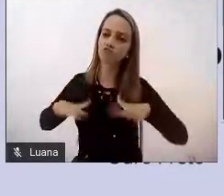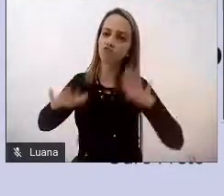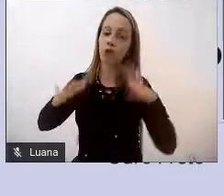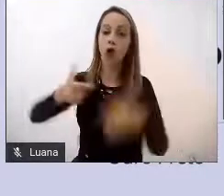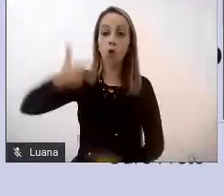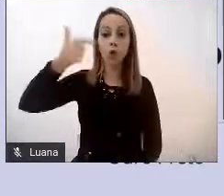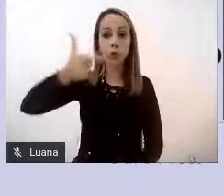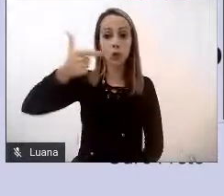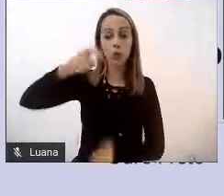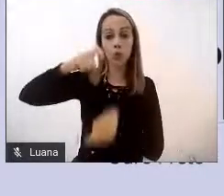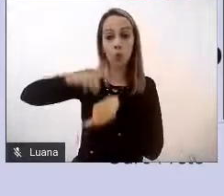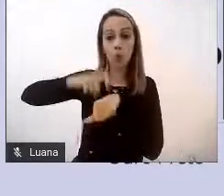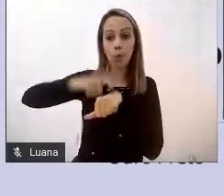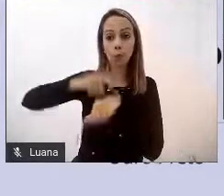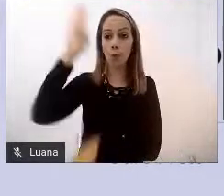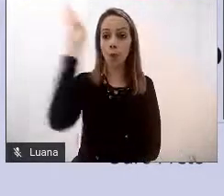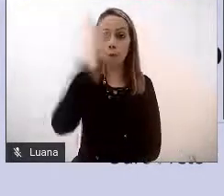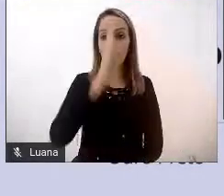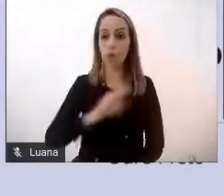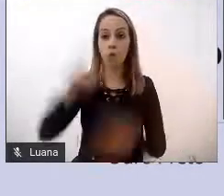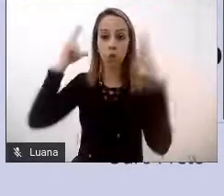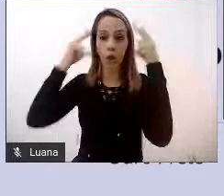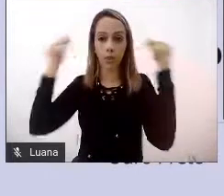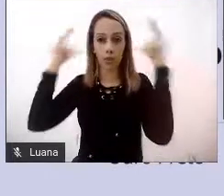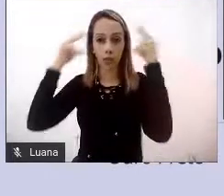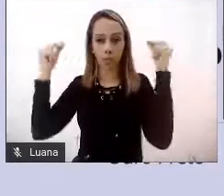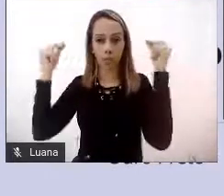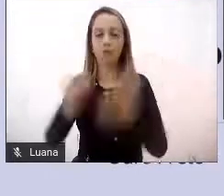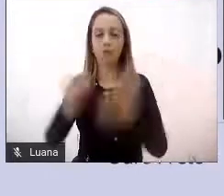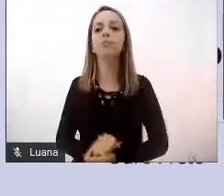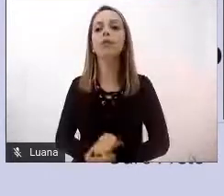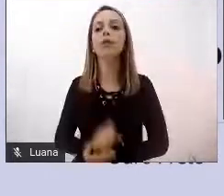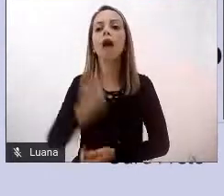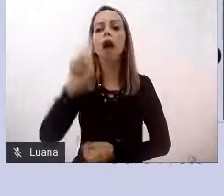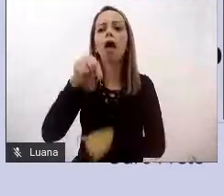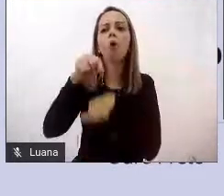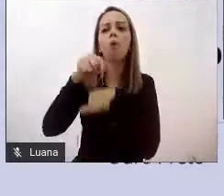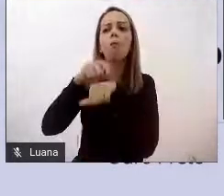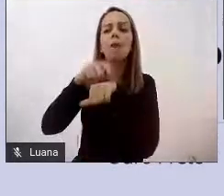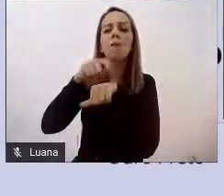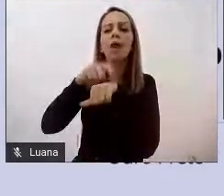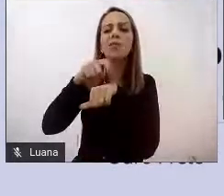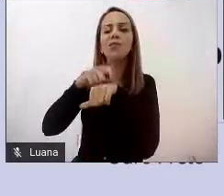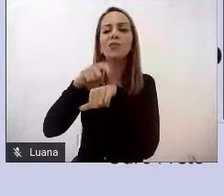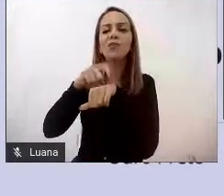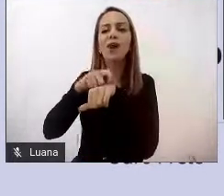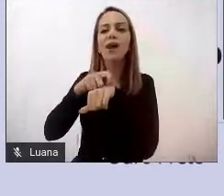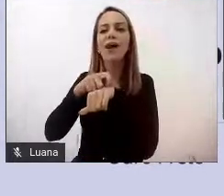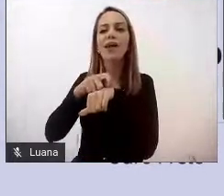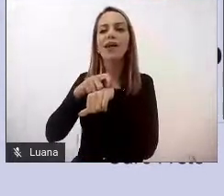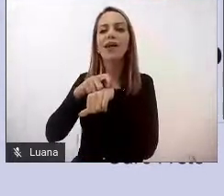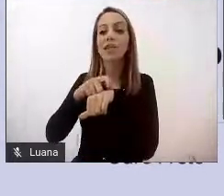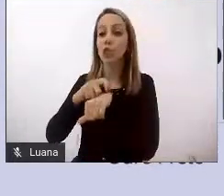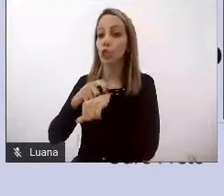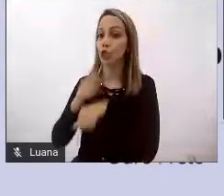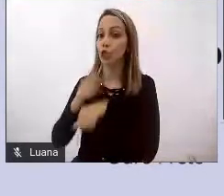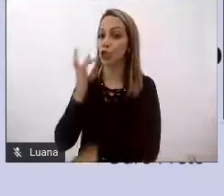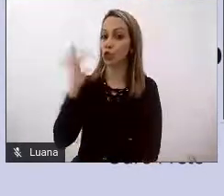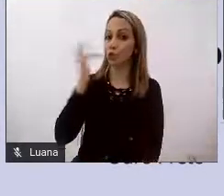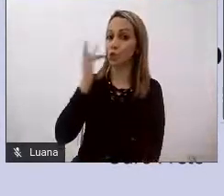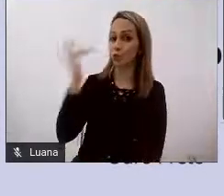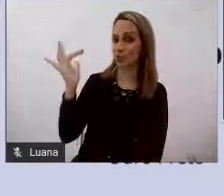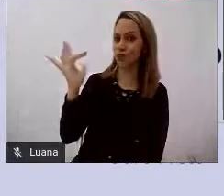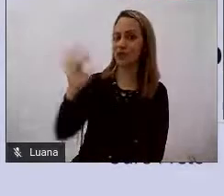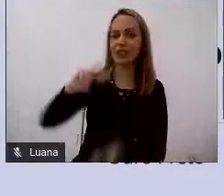holandês, é um momento tratado na historiografia como a época de ouro, em que há uma grande paz,